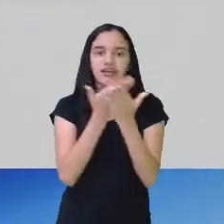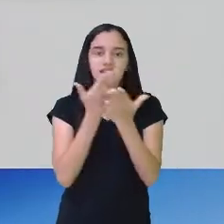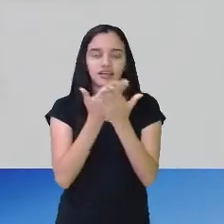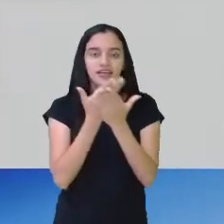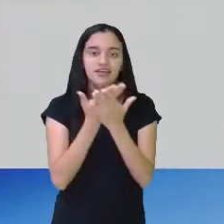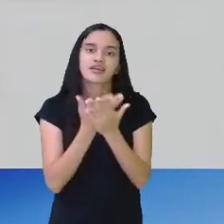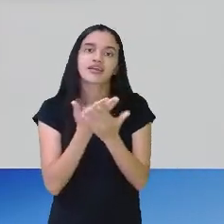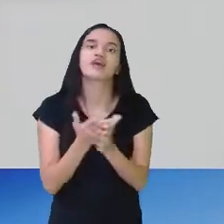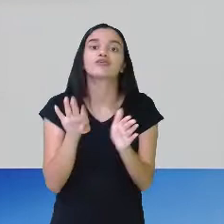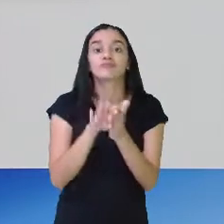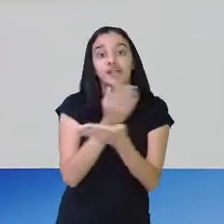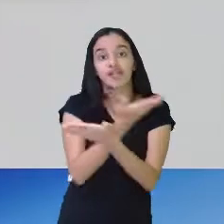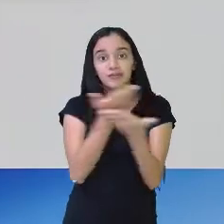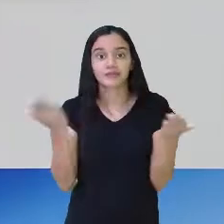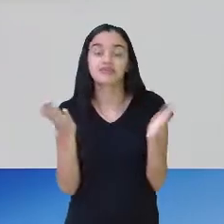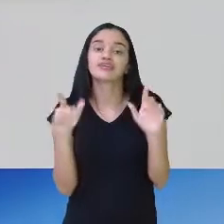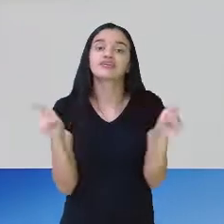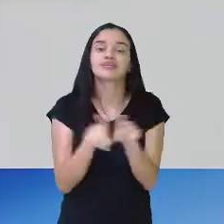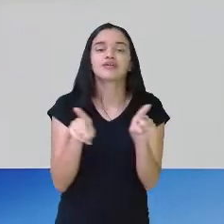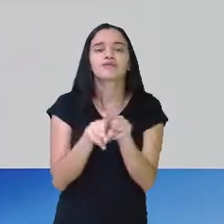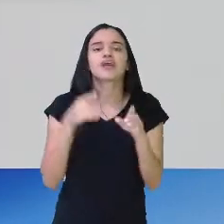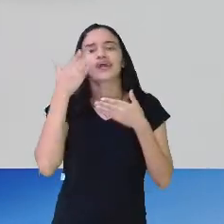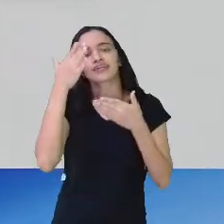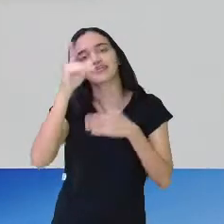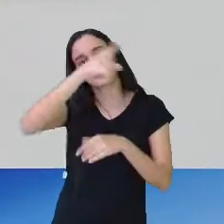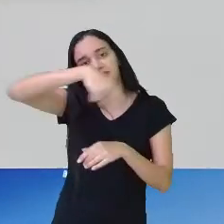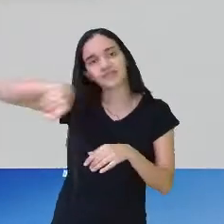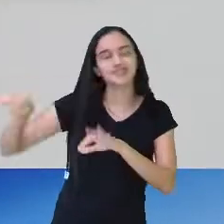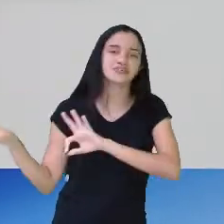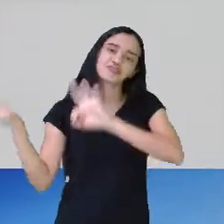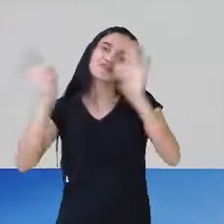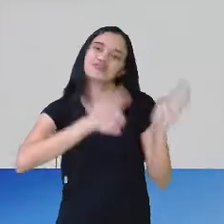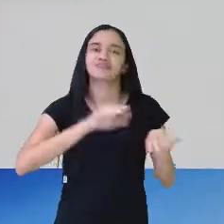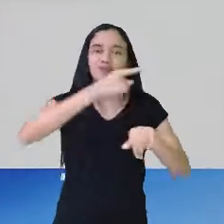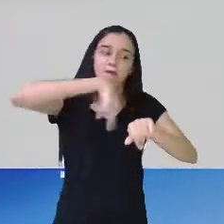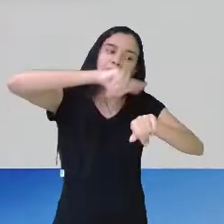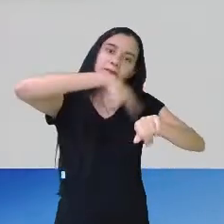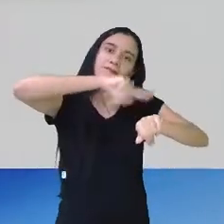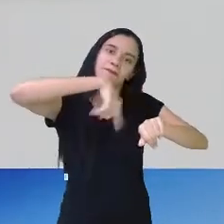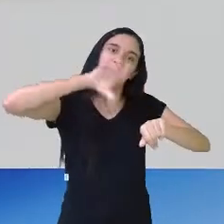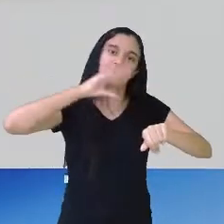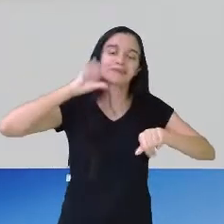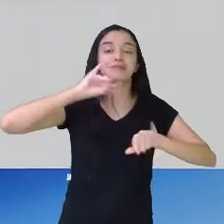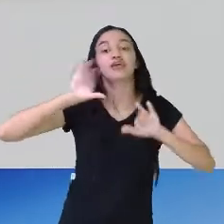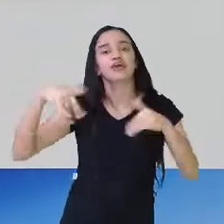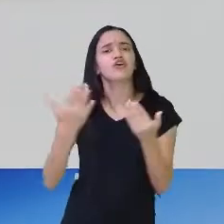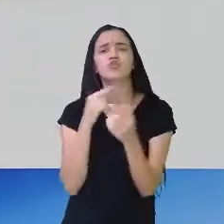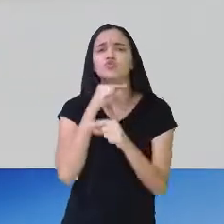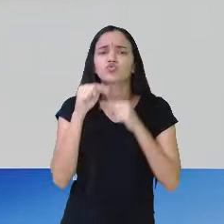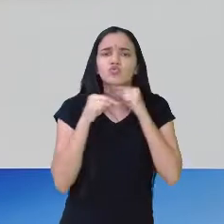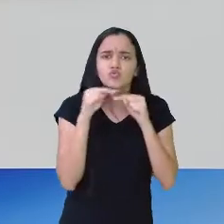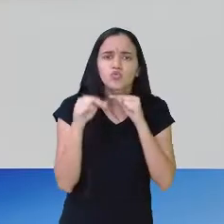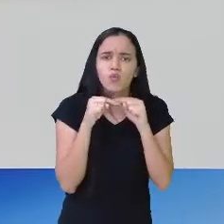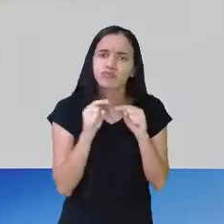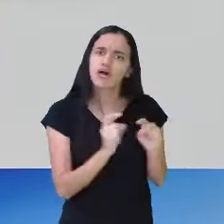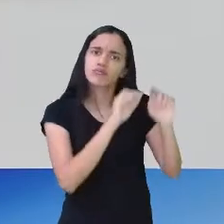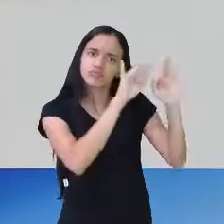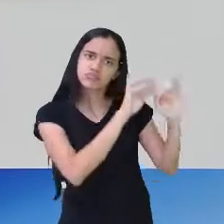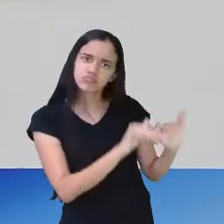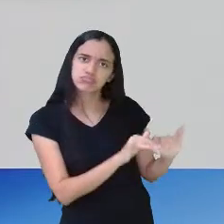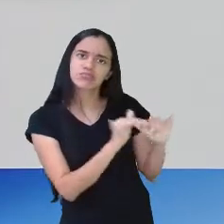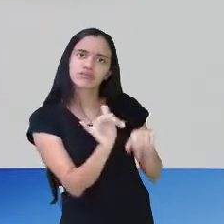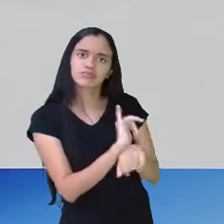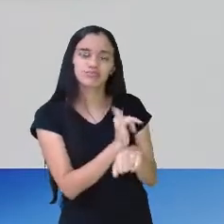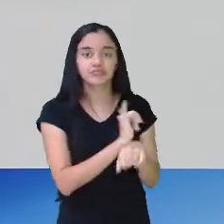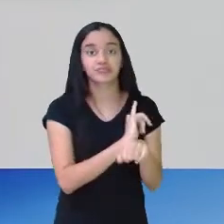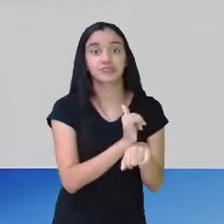até vocês, agradecer a você que está aí me ouvindo falar por horas. Qualquer dúvida, já sabem, botem lá no